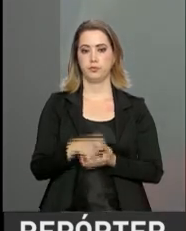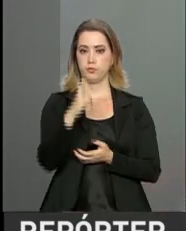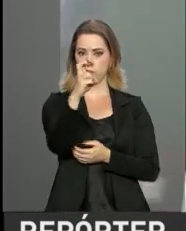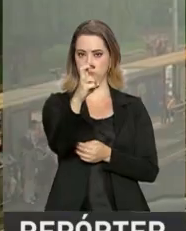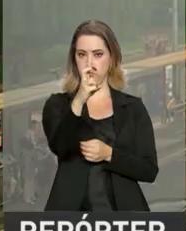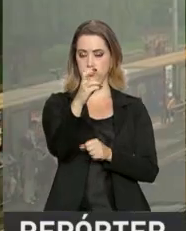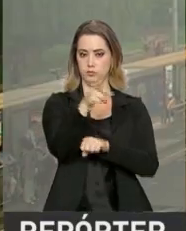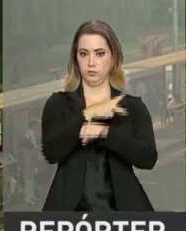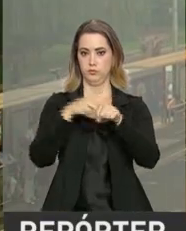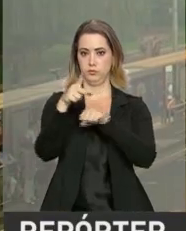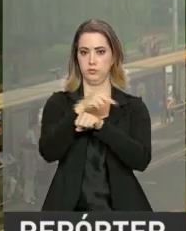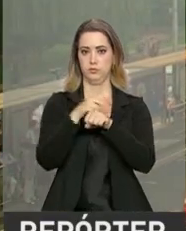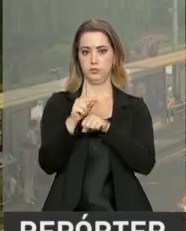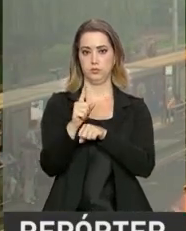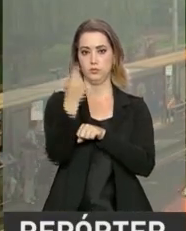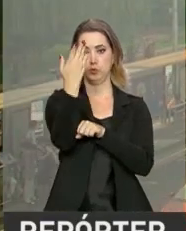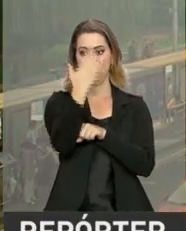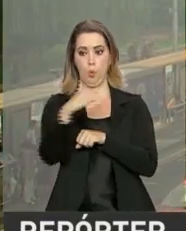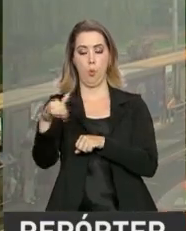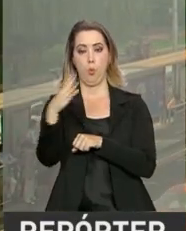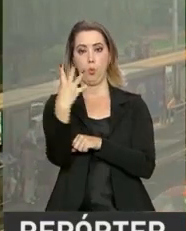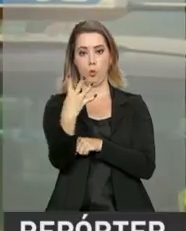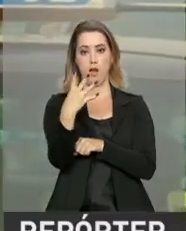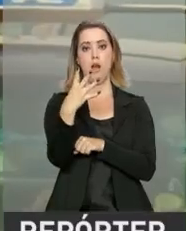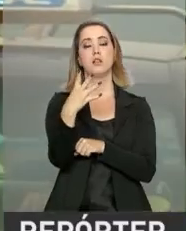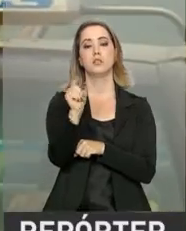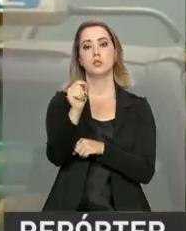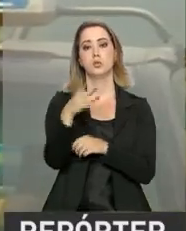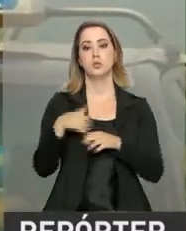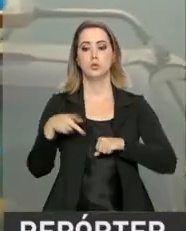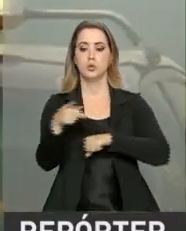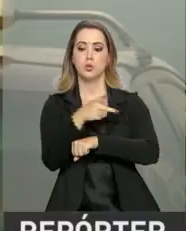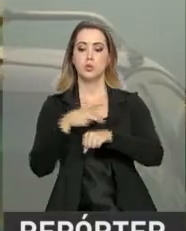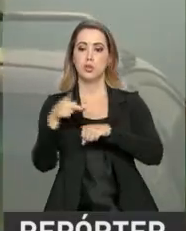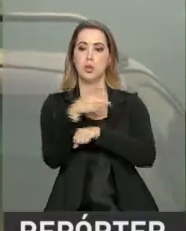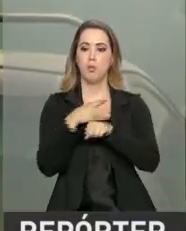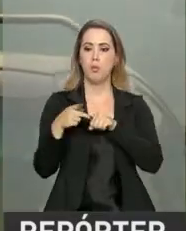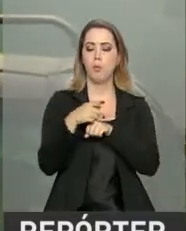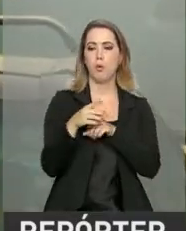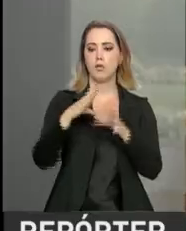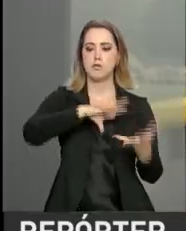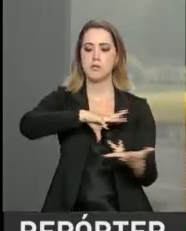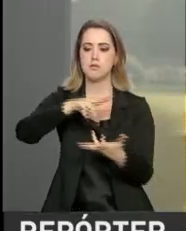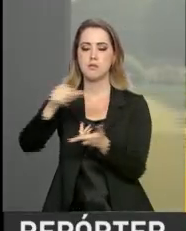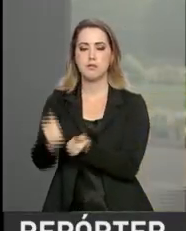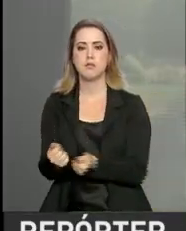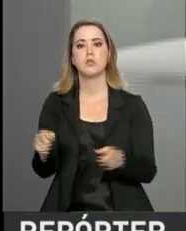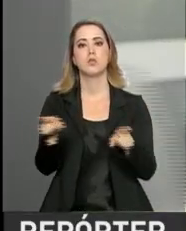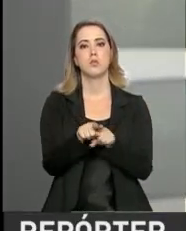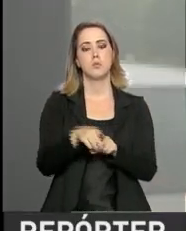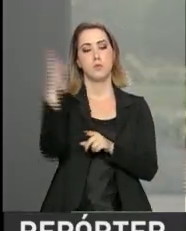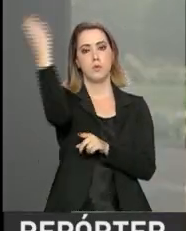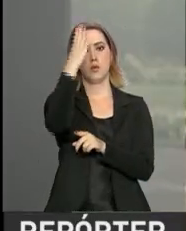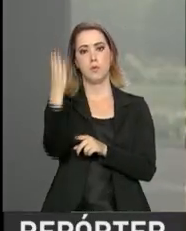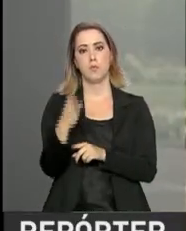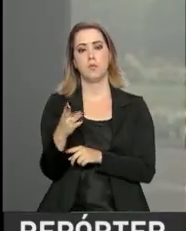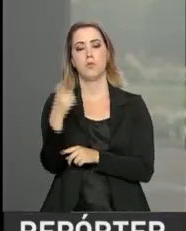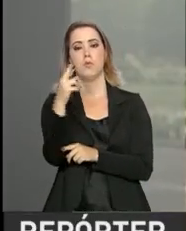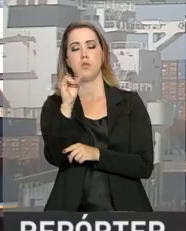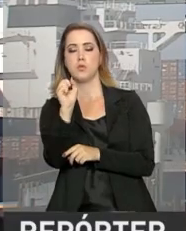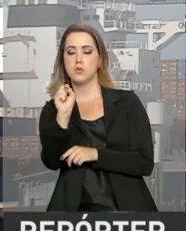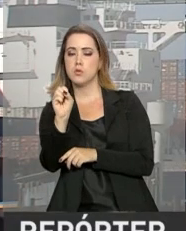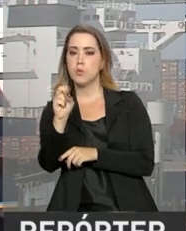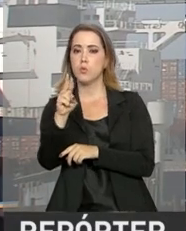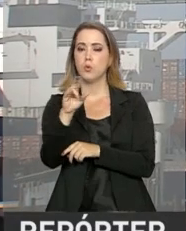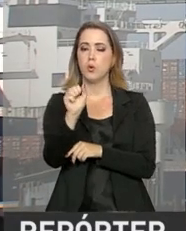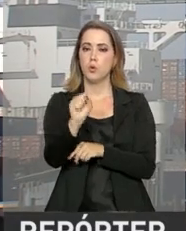5 países, quase 1/4 da produção e do território e mais da metade da população mundial. Brasil, Rússia, Índia, China e África do